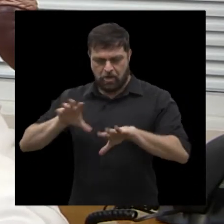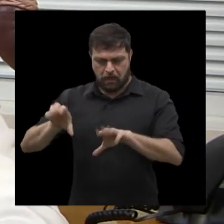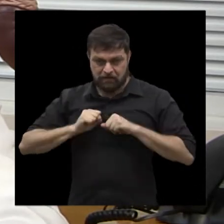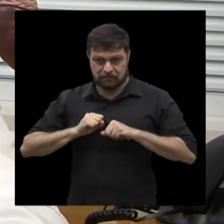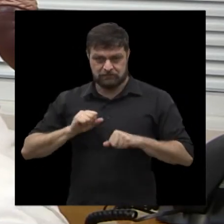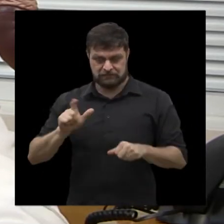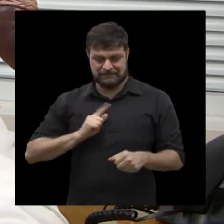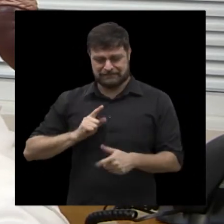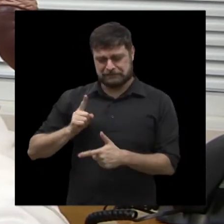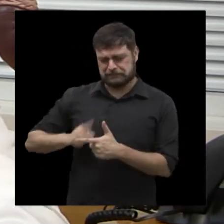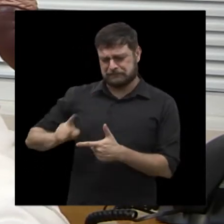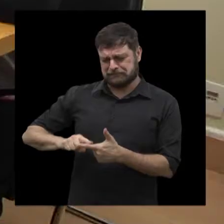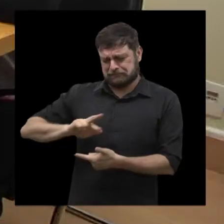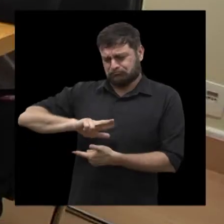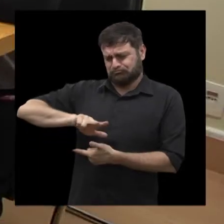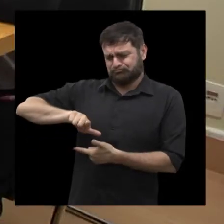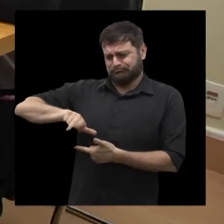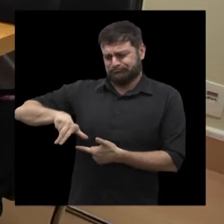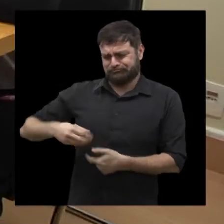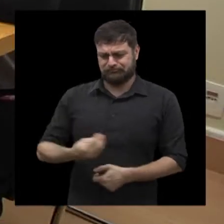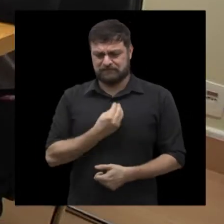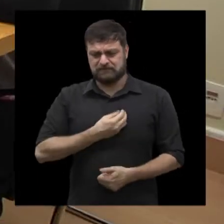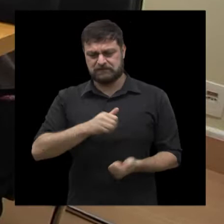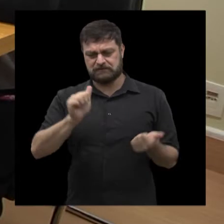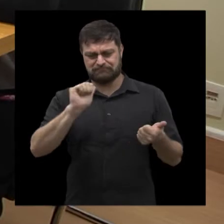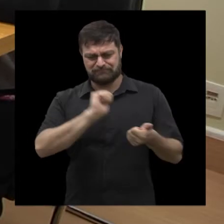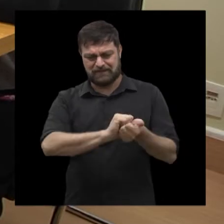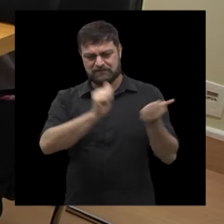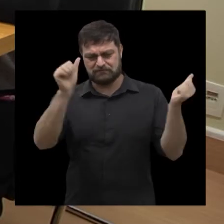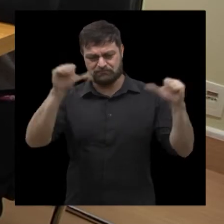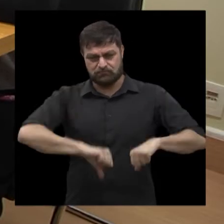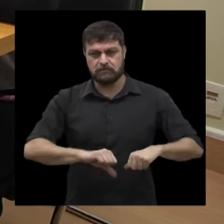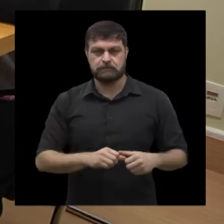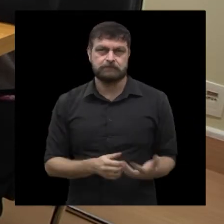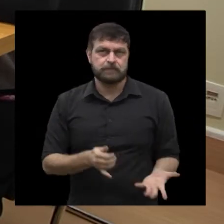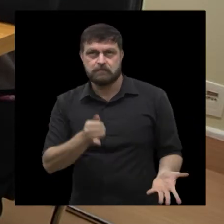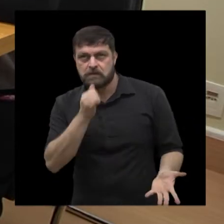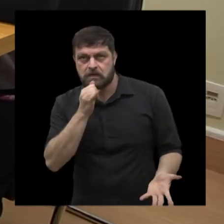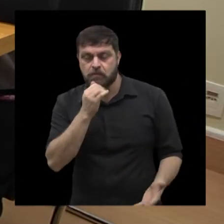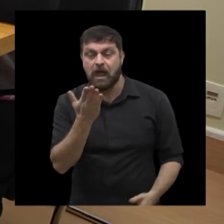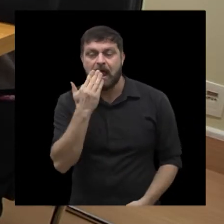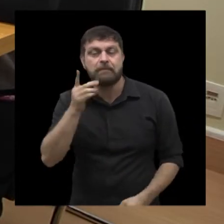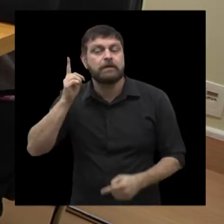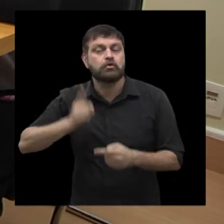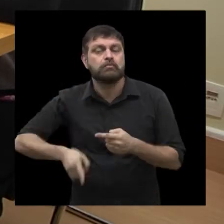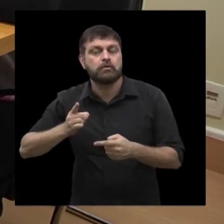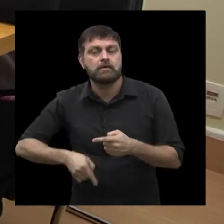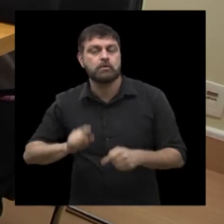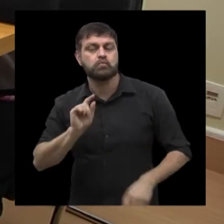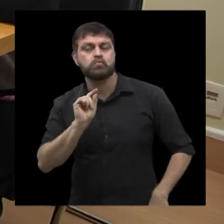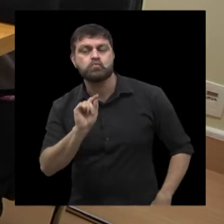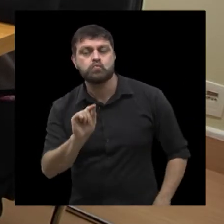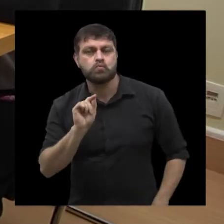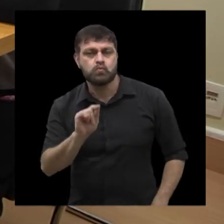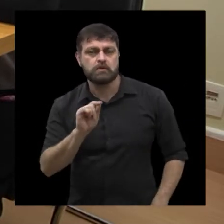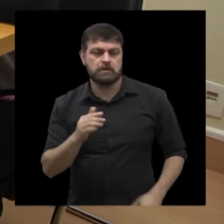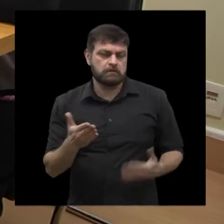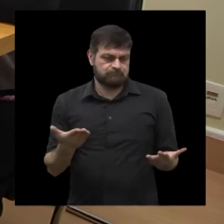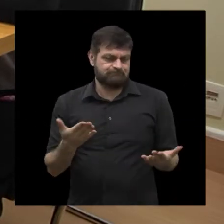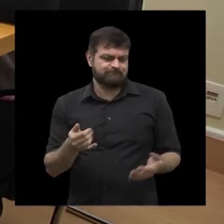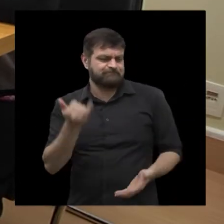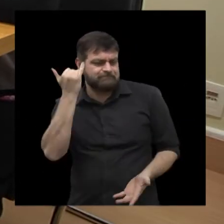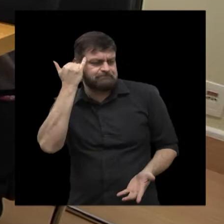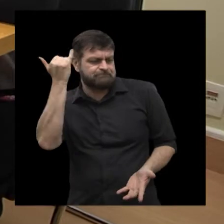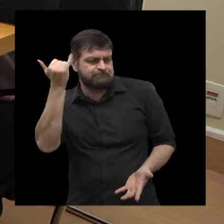adversos no teu dia a dia, né, na tua vida. E aí um alimento, por exemplo, que é proibido para quem tem problema de rim